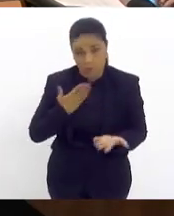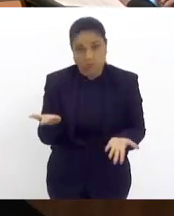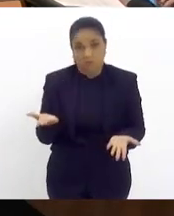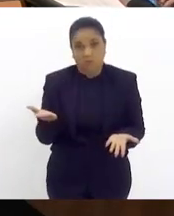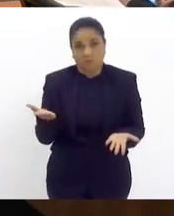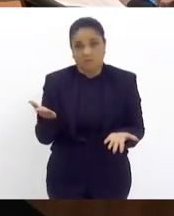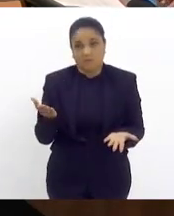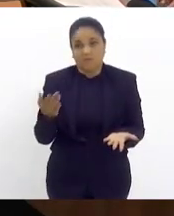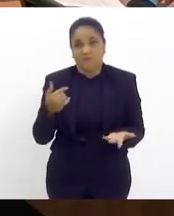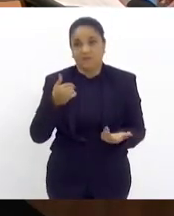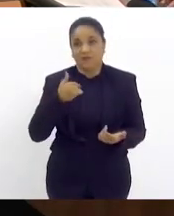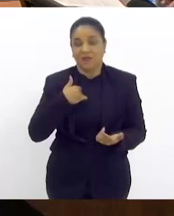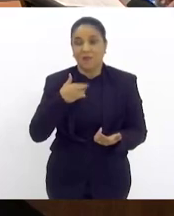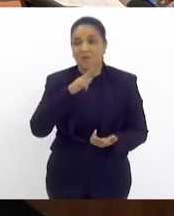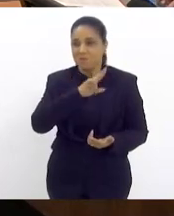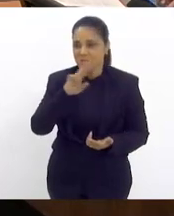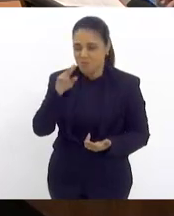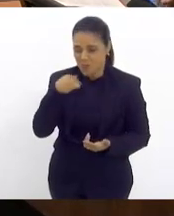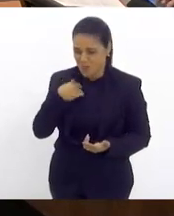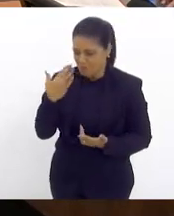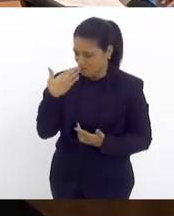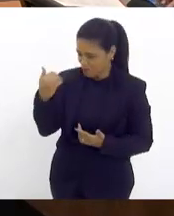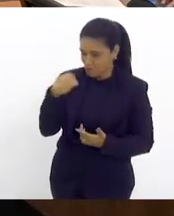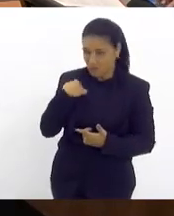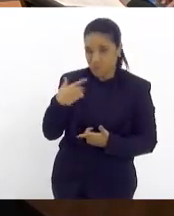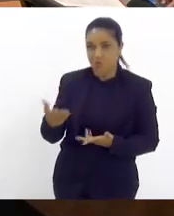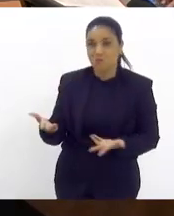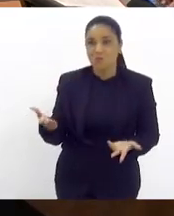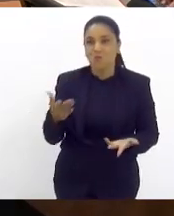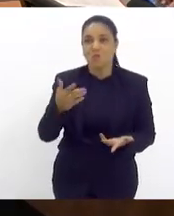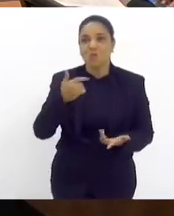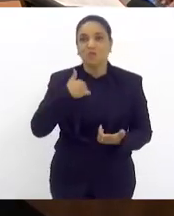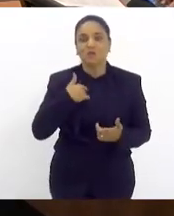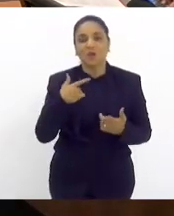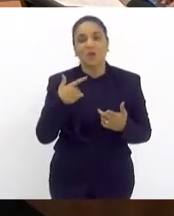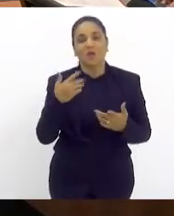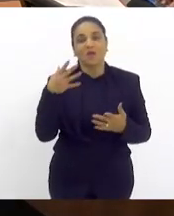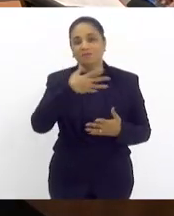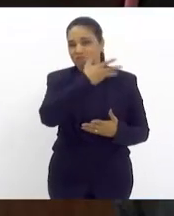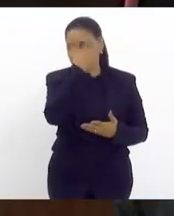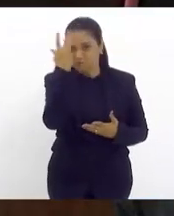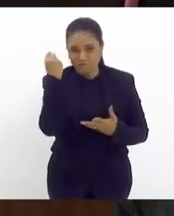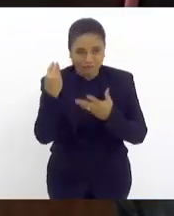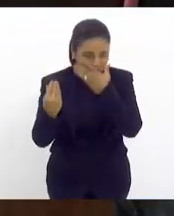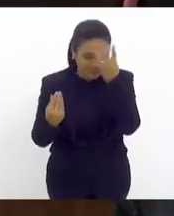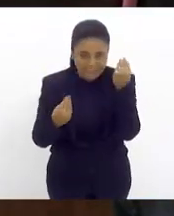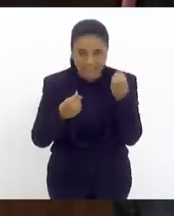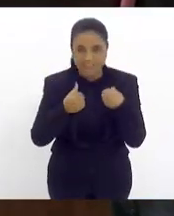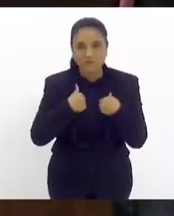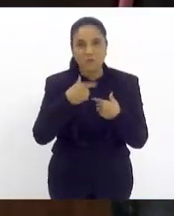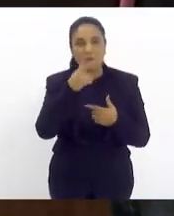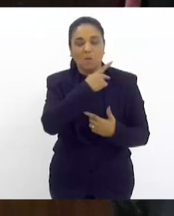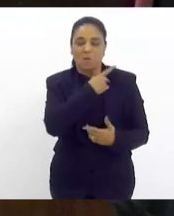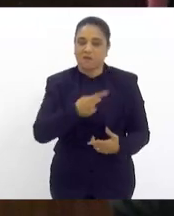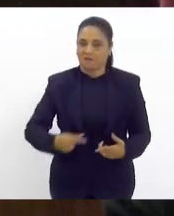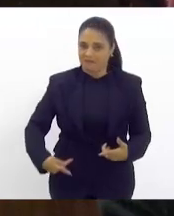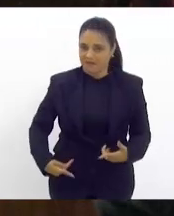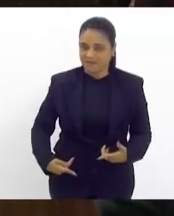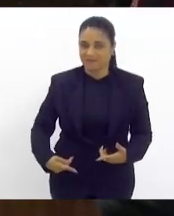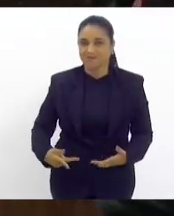fui citado pelo nome colega eu quero dizer que no meu caso foi um ligeiro esquecimento por parte do nosso Presidente